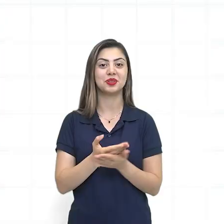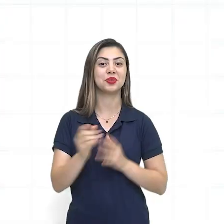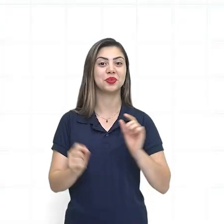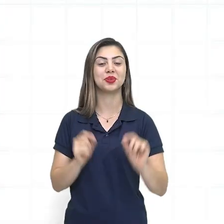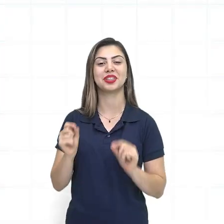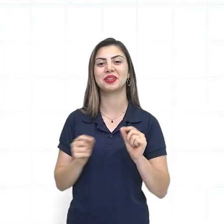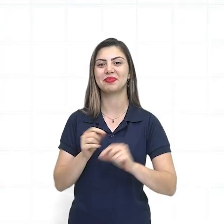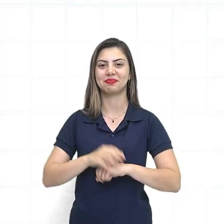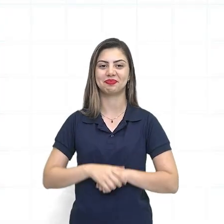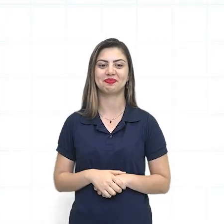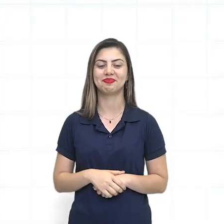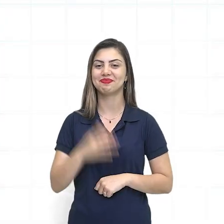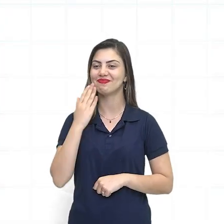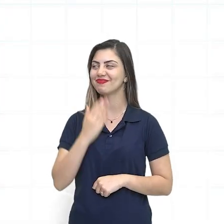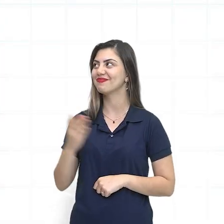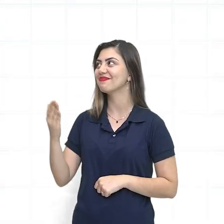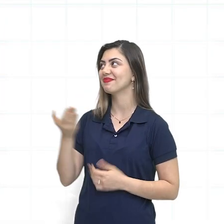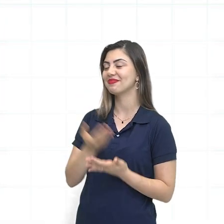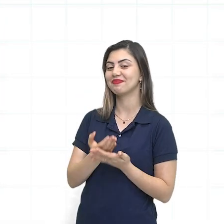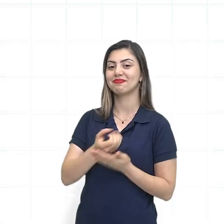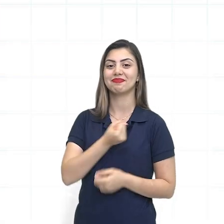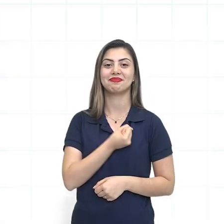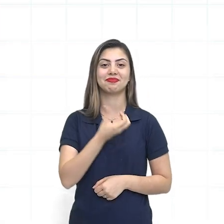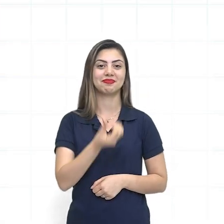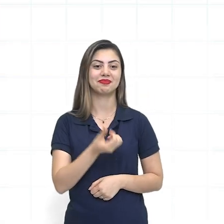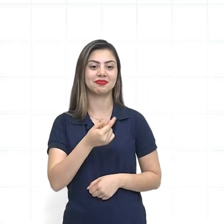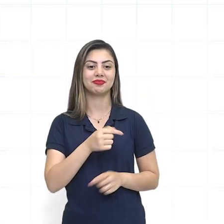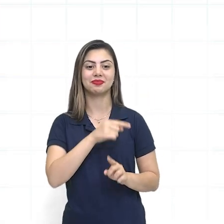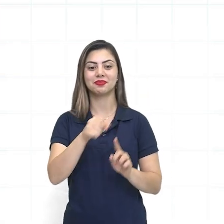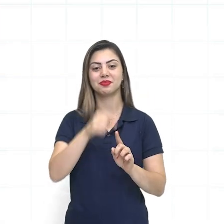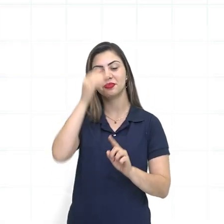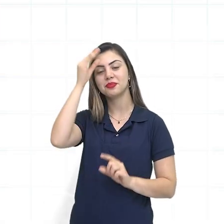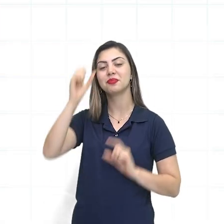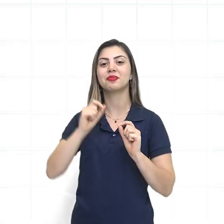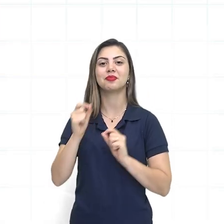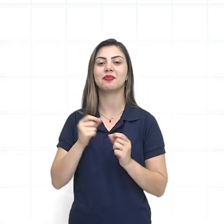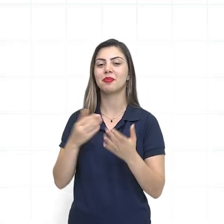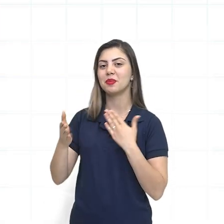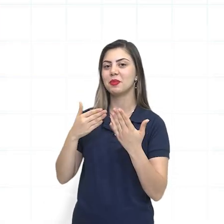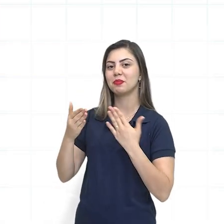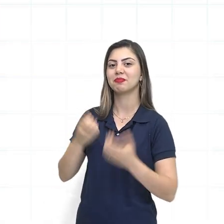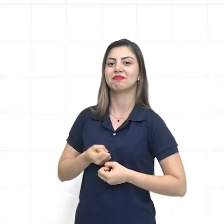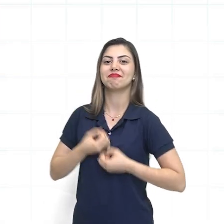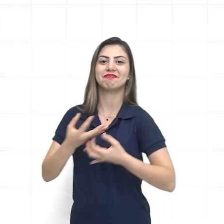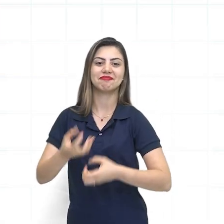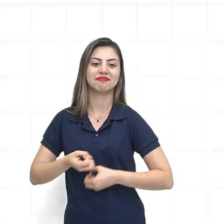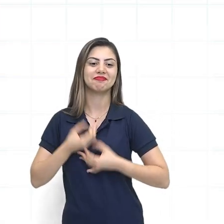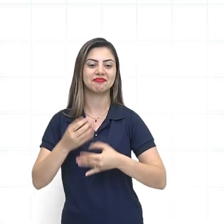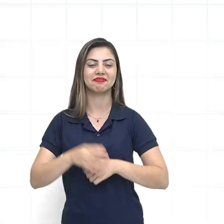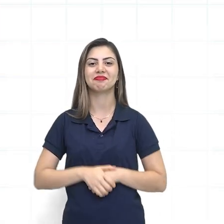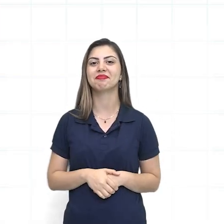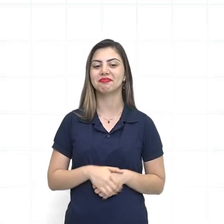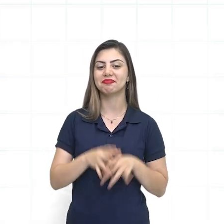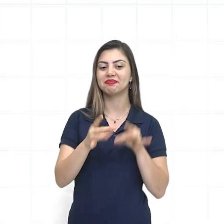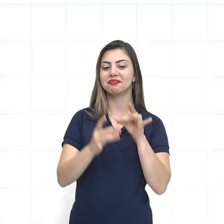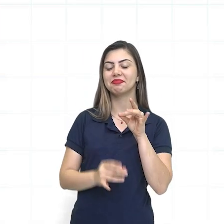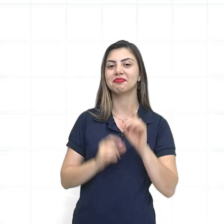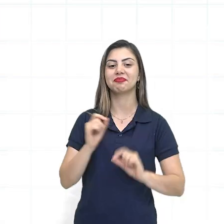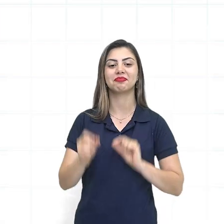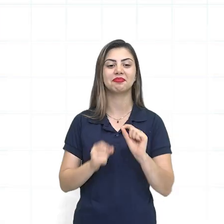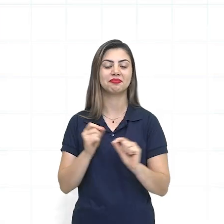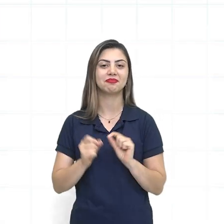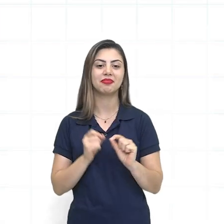hoje. Temos a aula número 67, objeto de conhecimento, conversação espontânea.